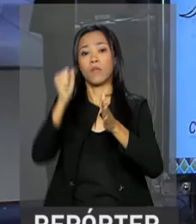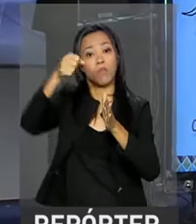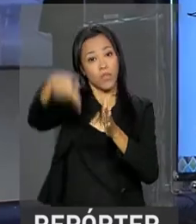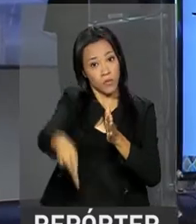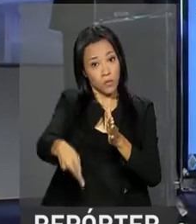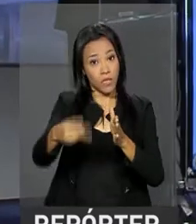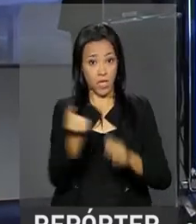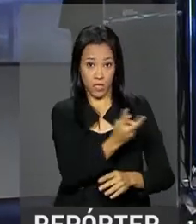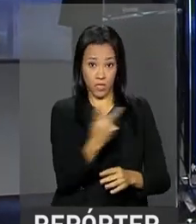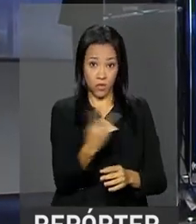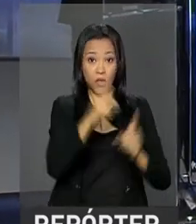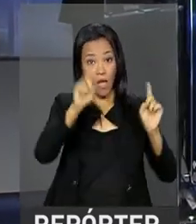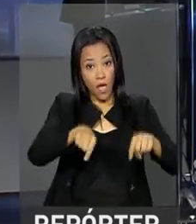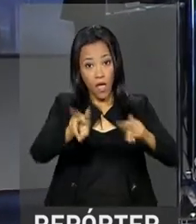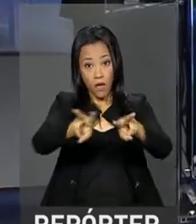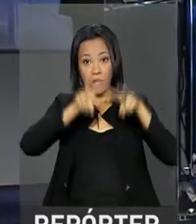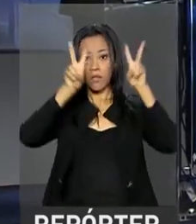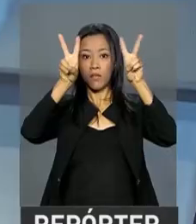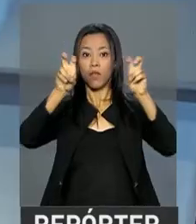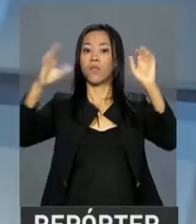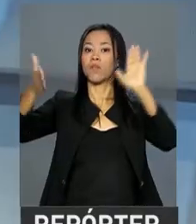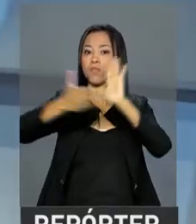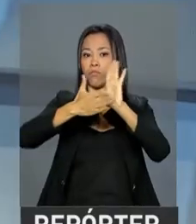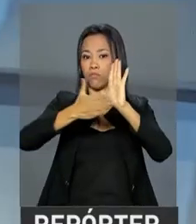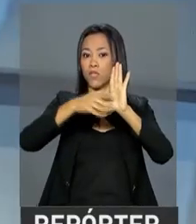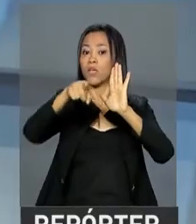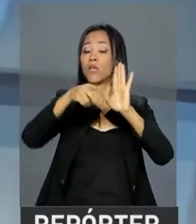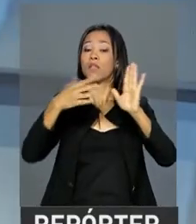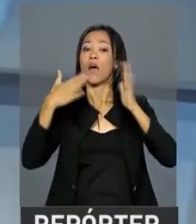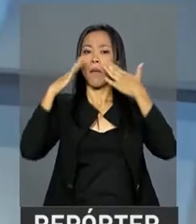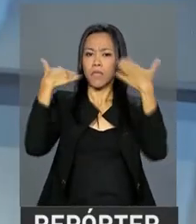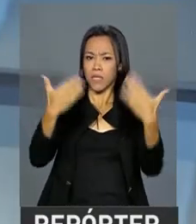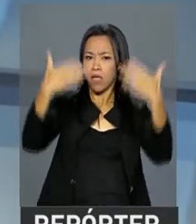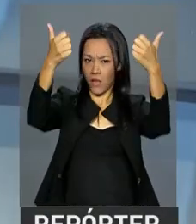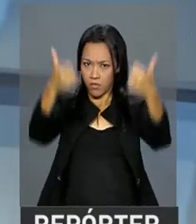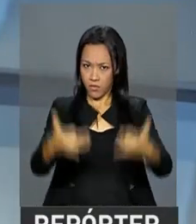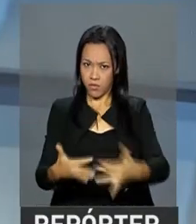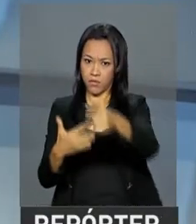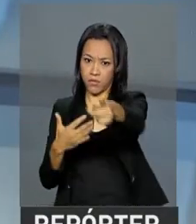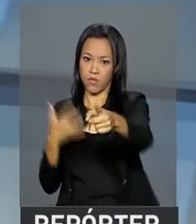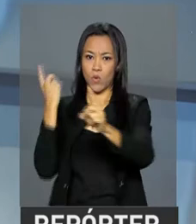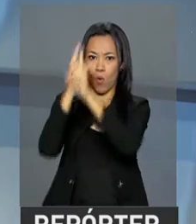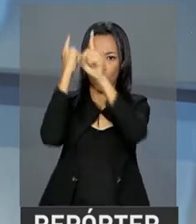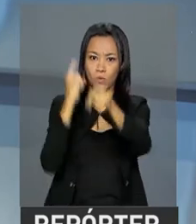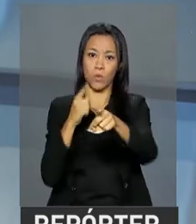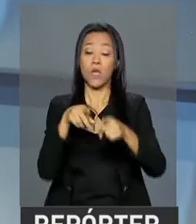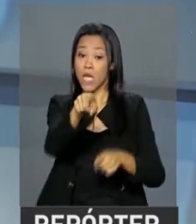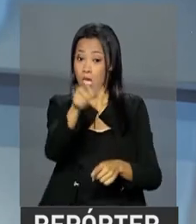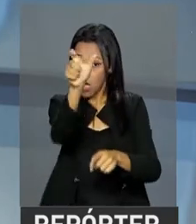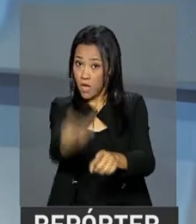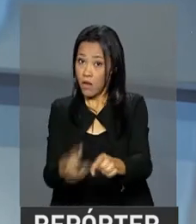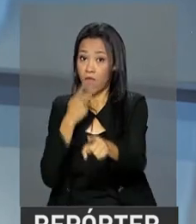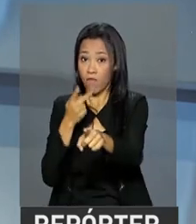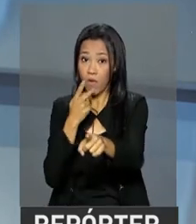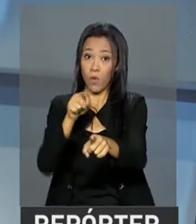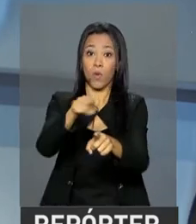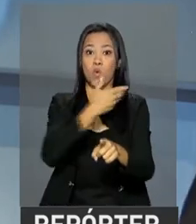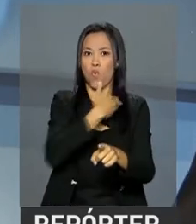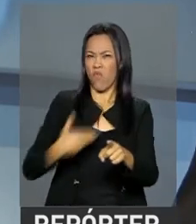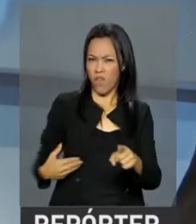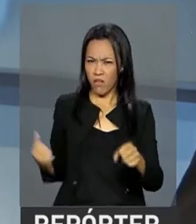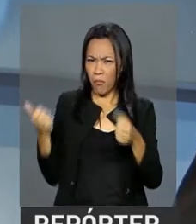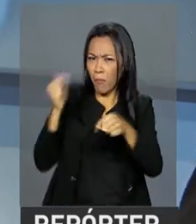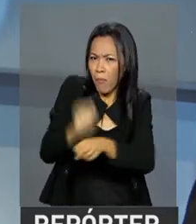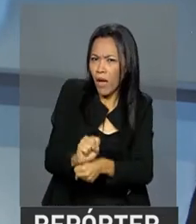previdenciária, são outros assuntos do encontro. O ministro do Planejamento, Diogo Oliveira, disse que o governo não vai